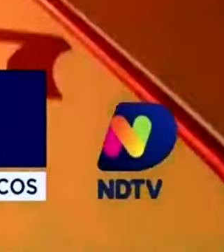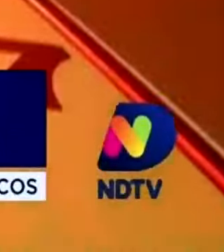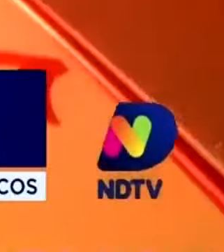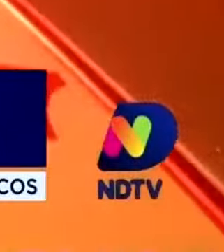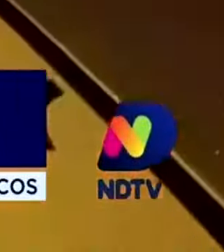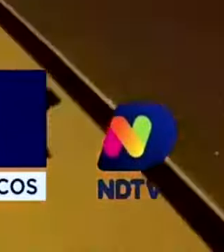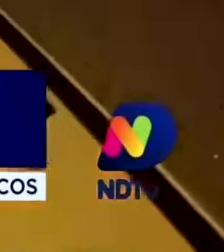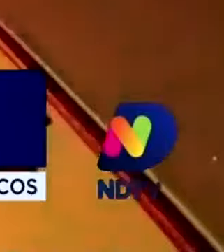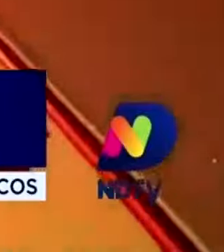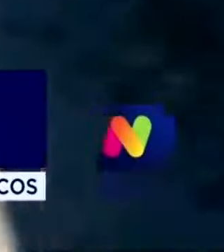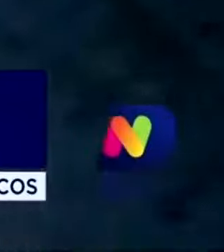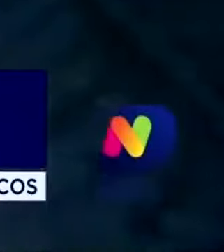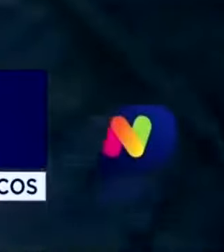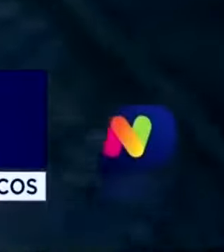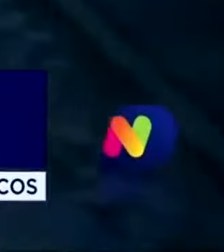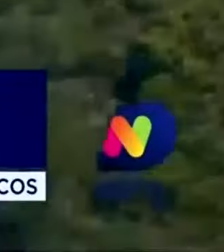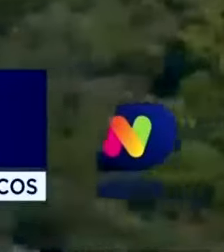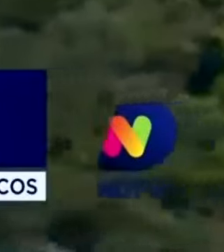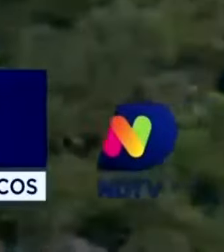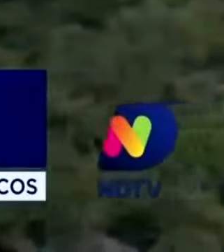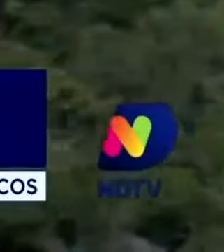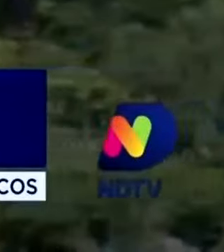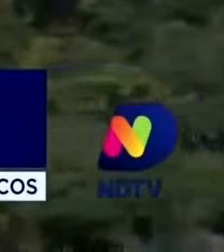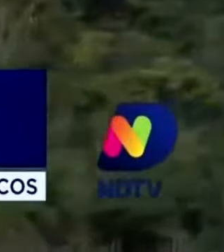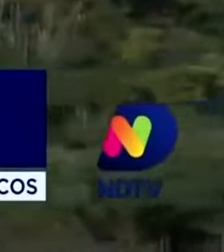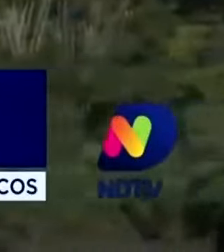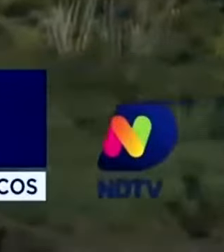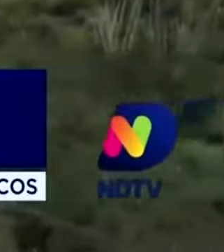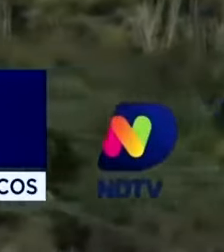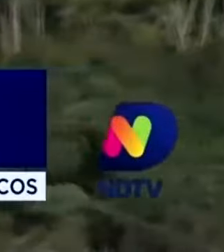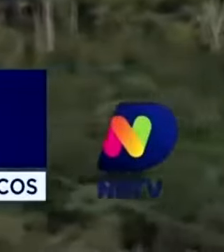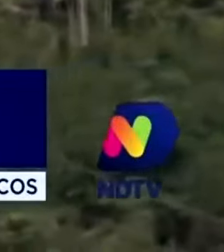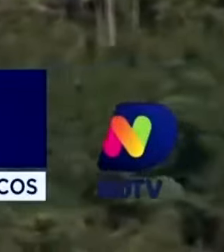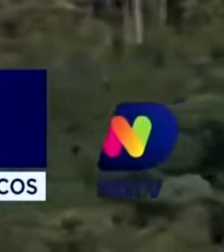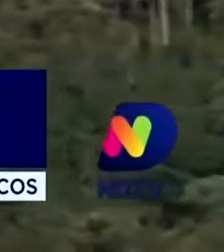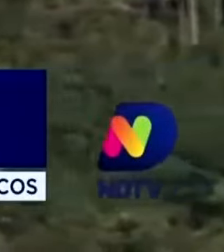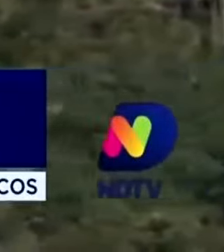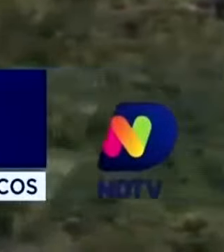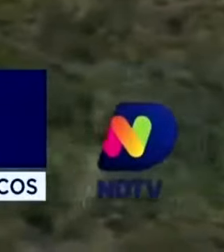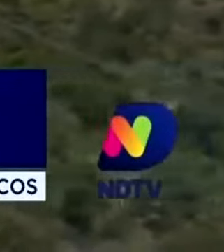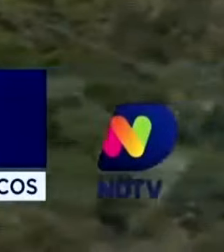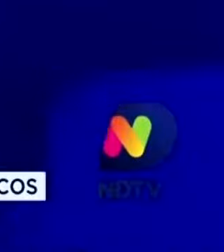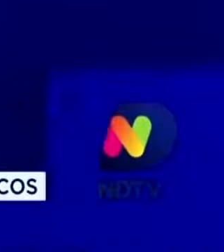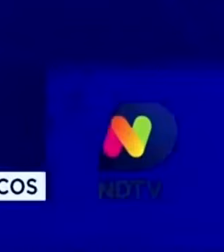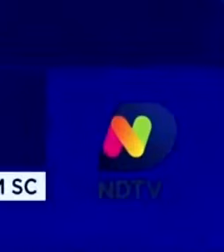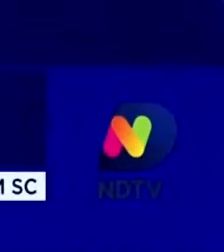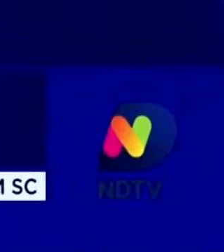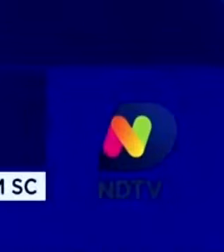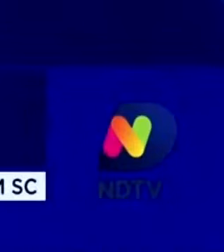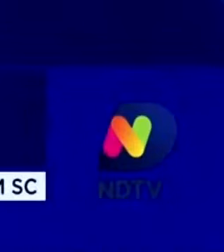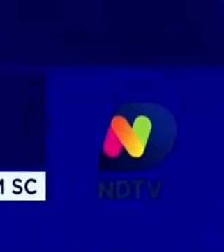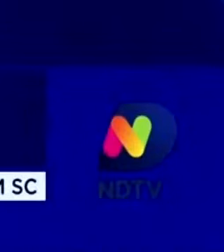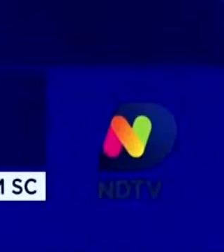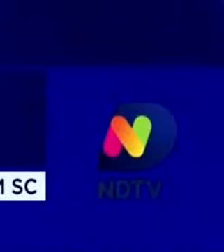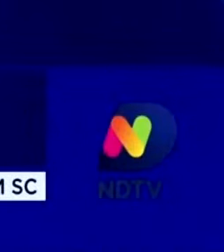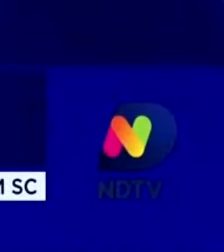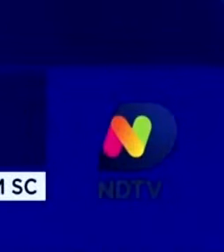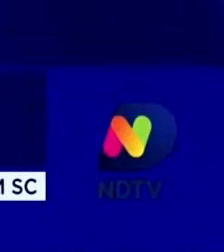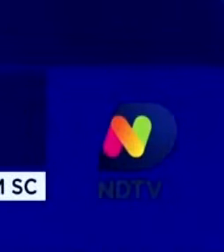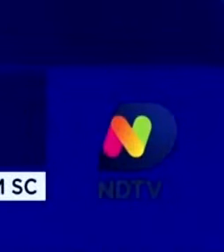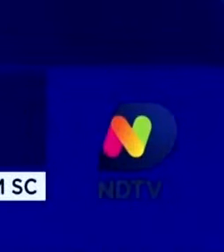efetivo da Polícia Militar de Santa Catarina é o quarto entre os estados que mais encolheu nos últimos 10 anos. Santa Catarina